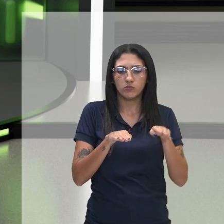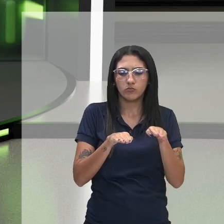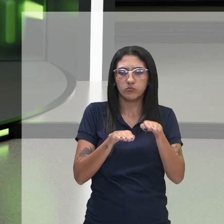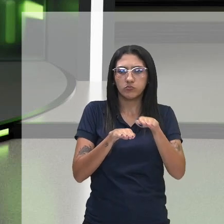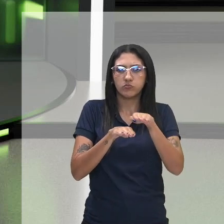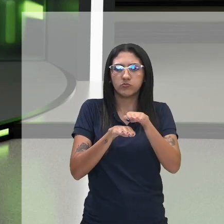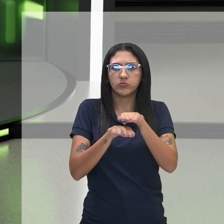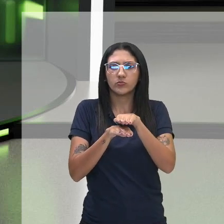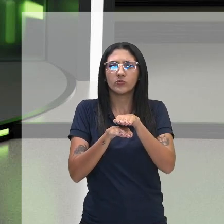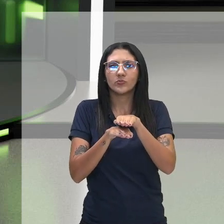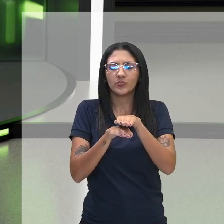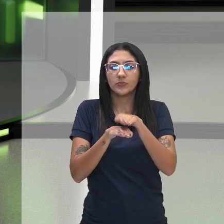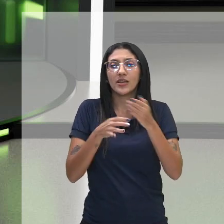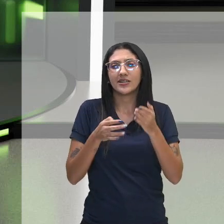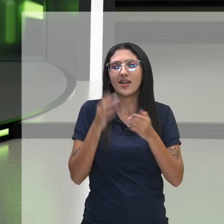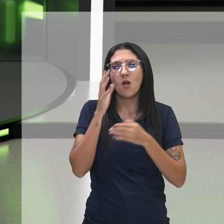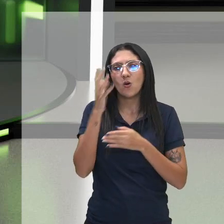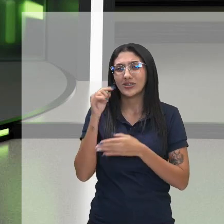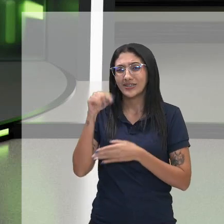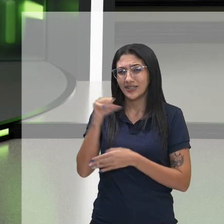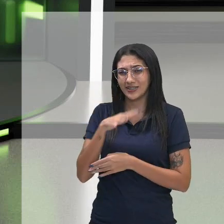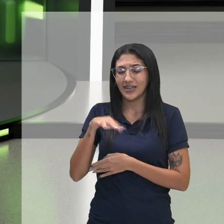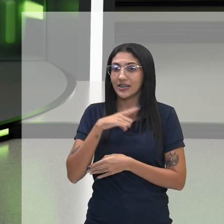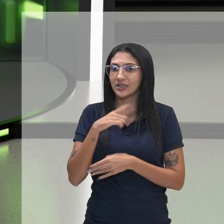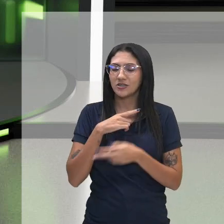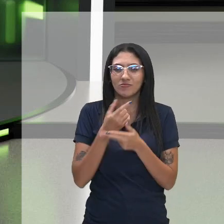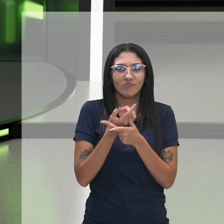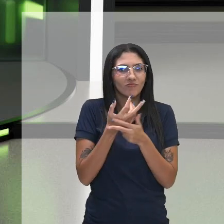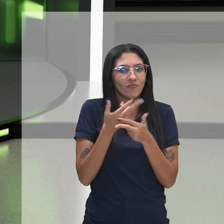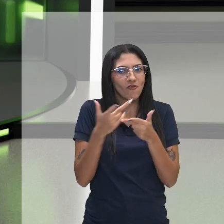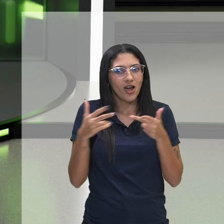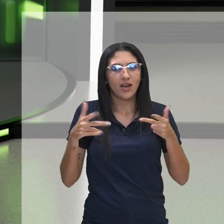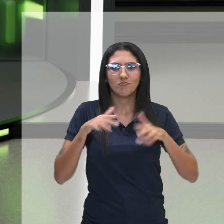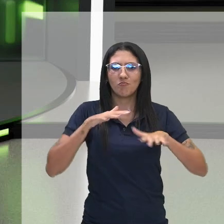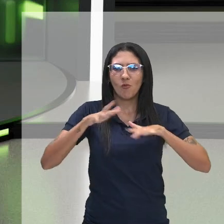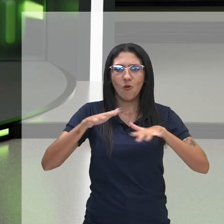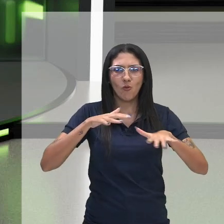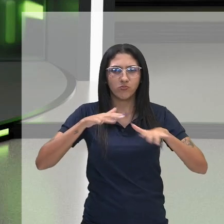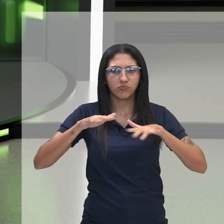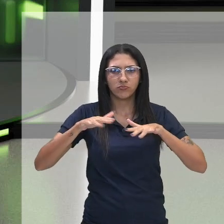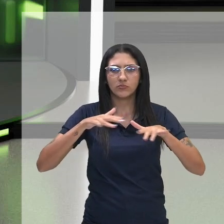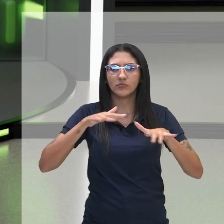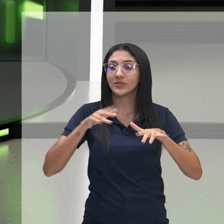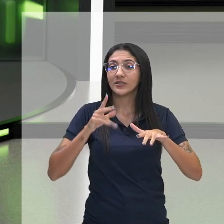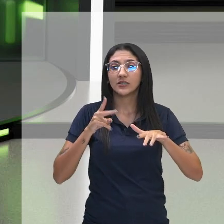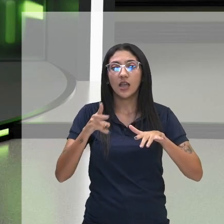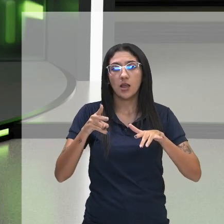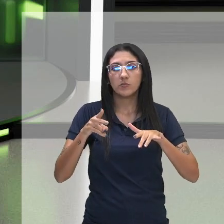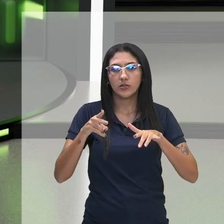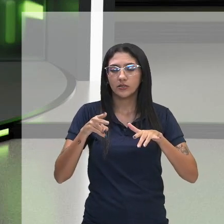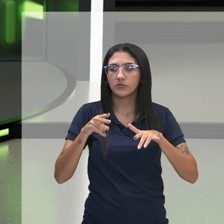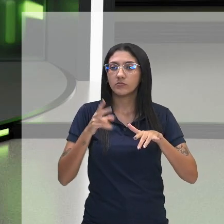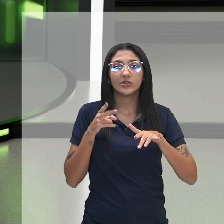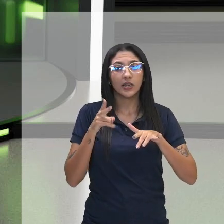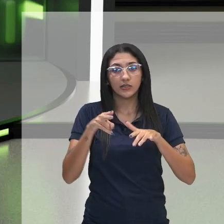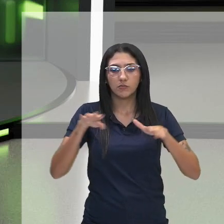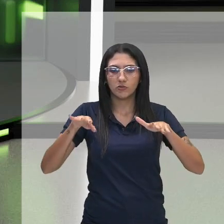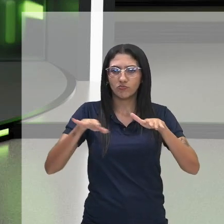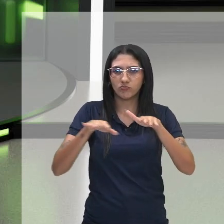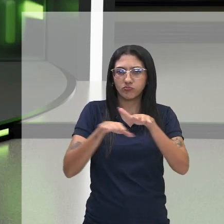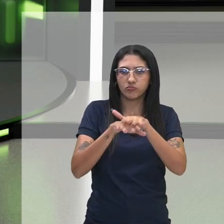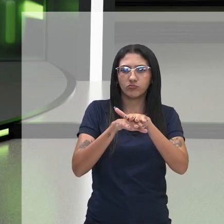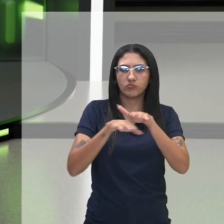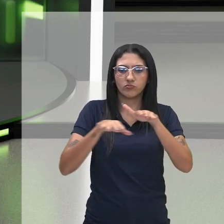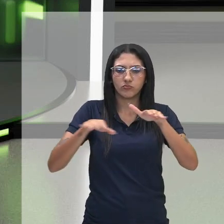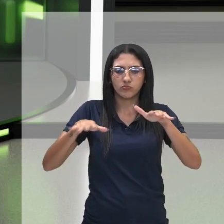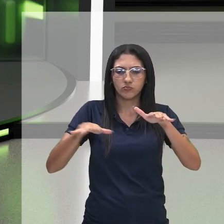Chile acontecem muitos terremotos. Por quê? Essas placas estão em movimento, né? Está uma indo em